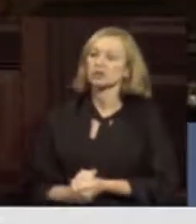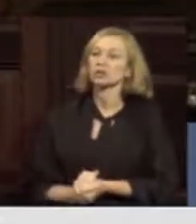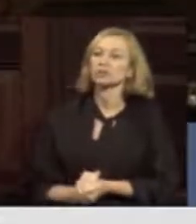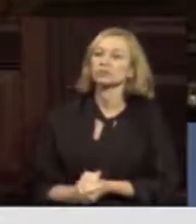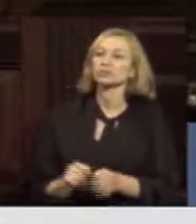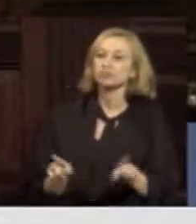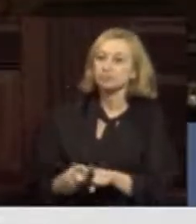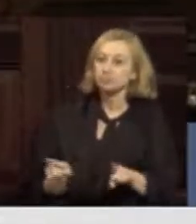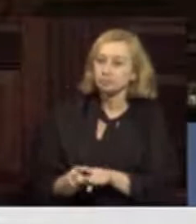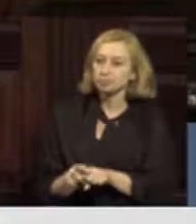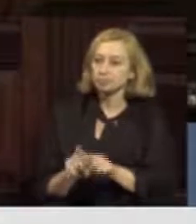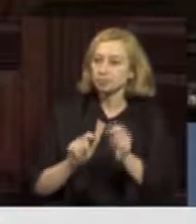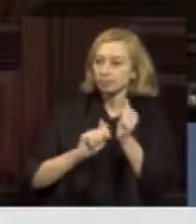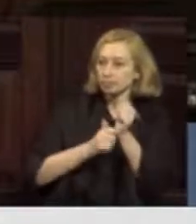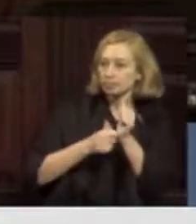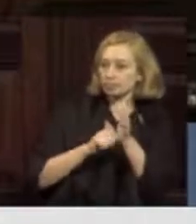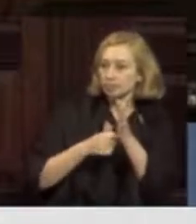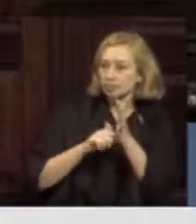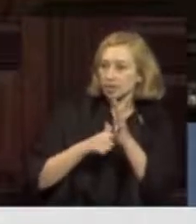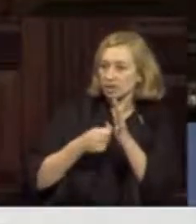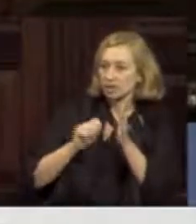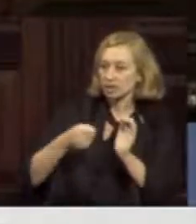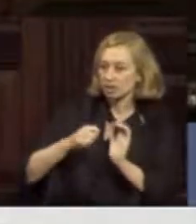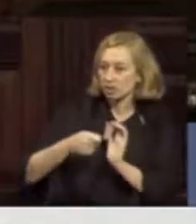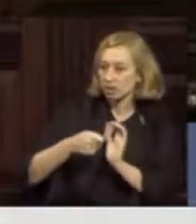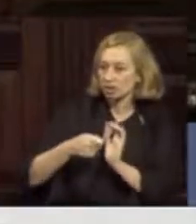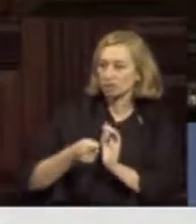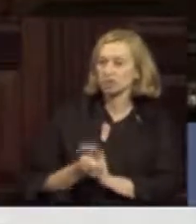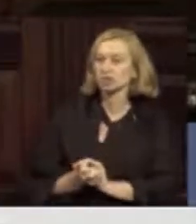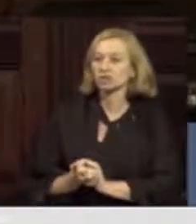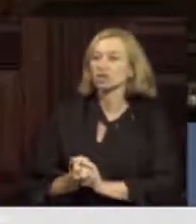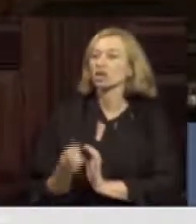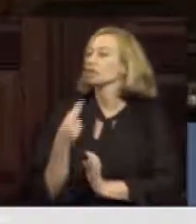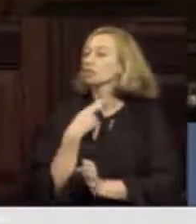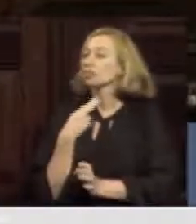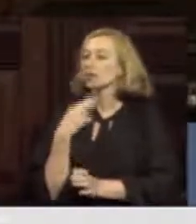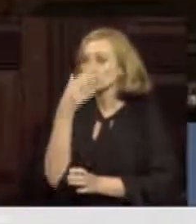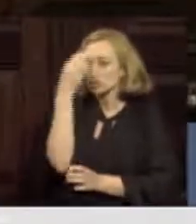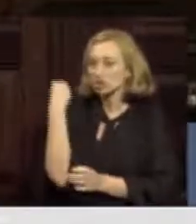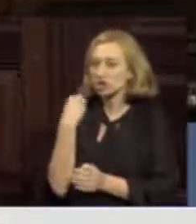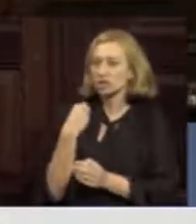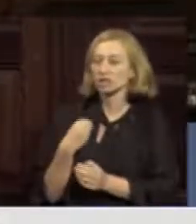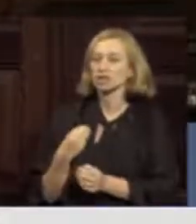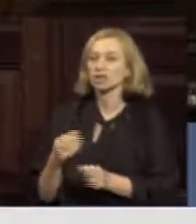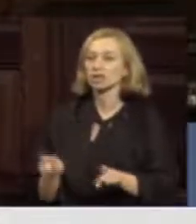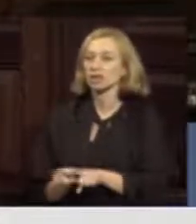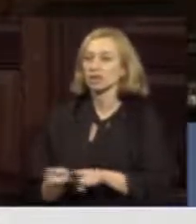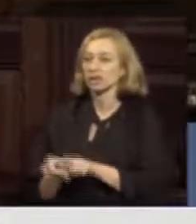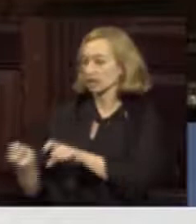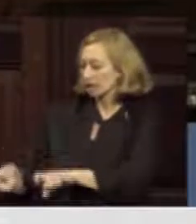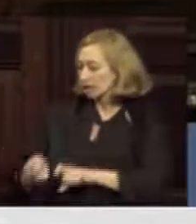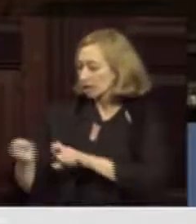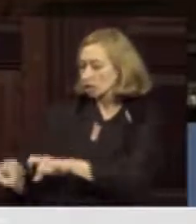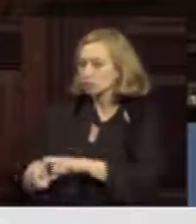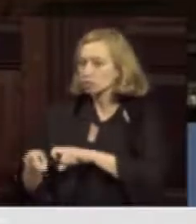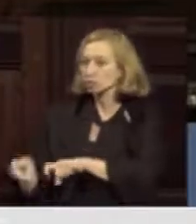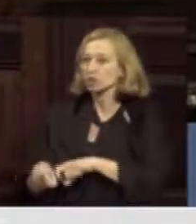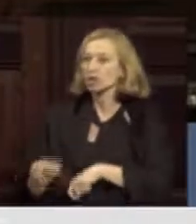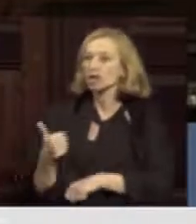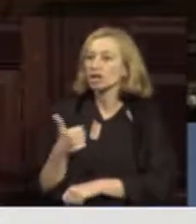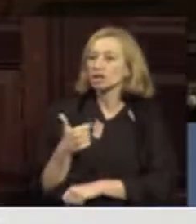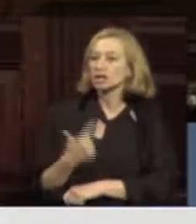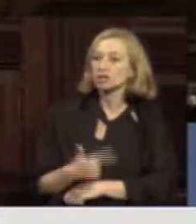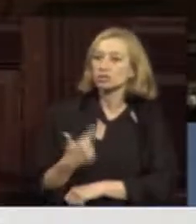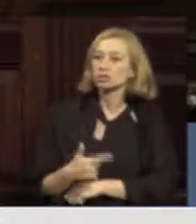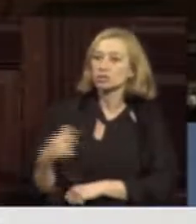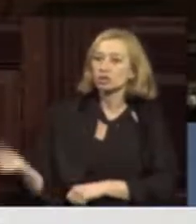fechaduras com a maior produção do Brasil. E não podemos esquecer ainda na agricultura, para além do lúpulo, a segunda maior